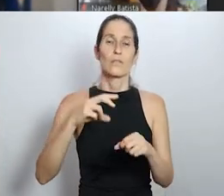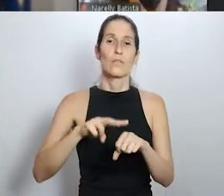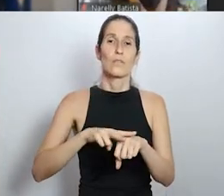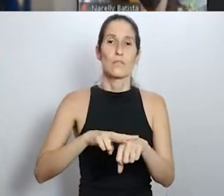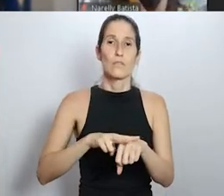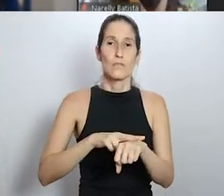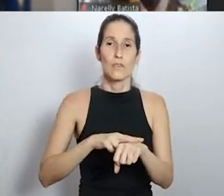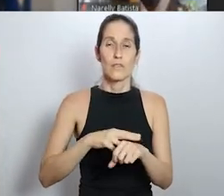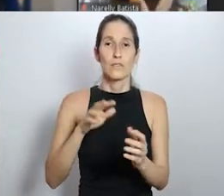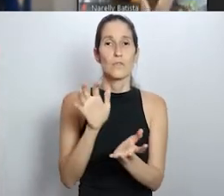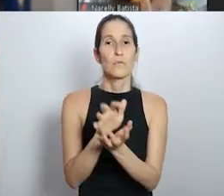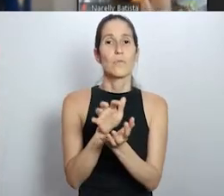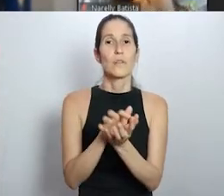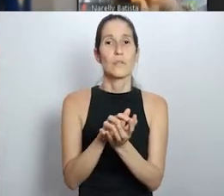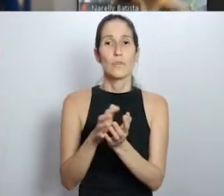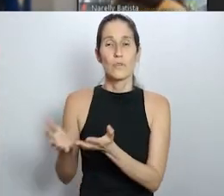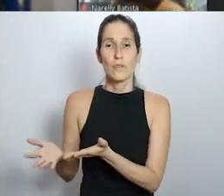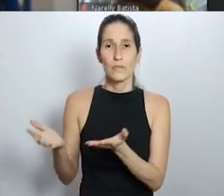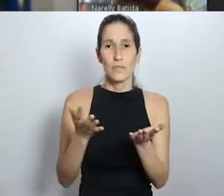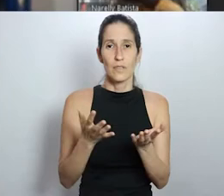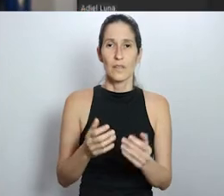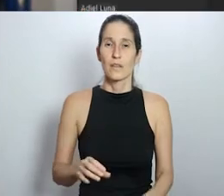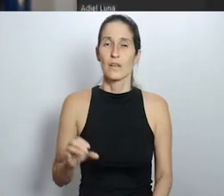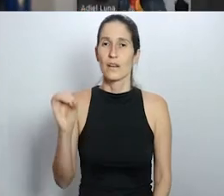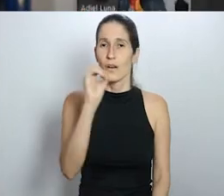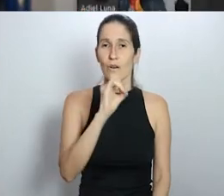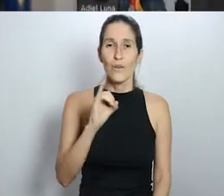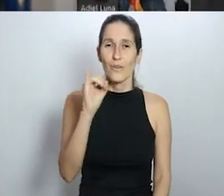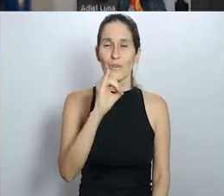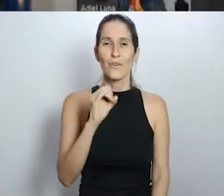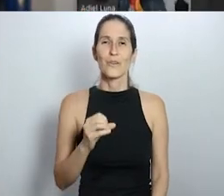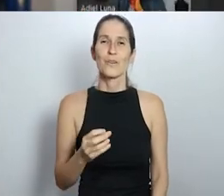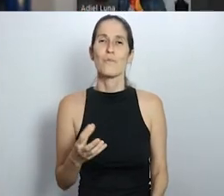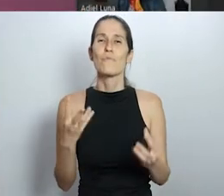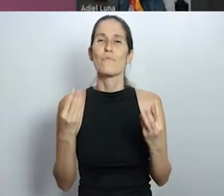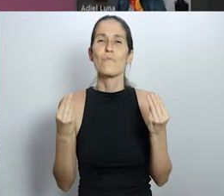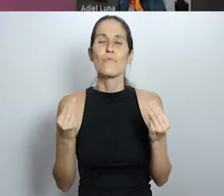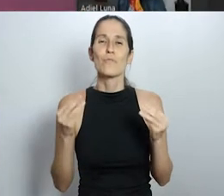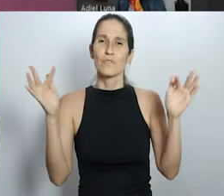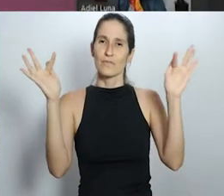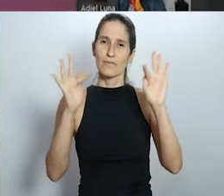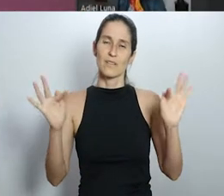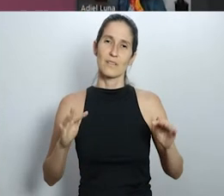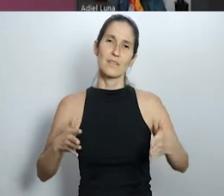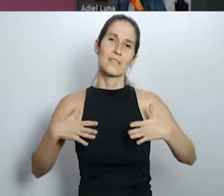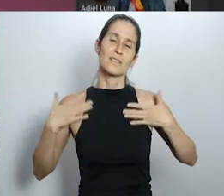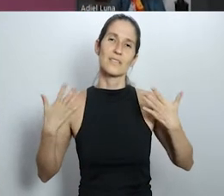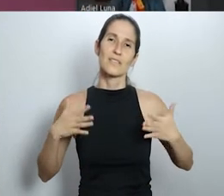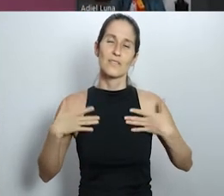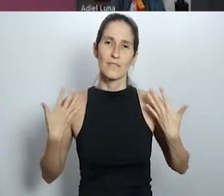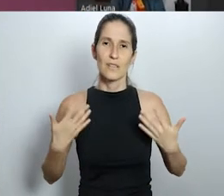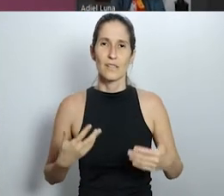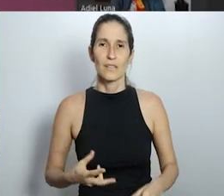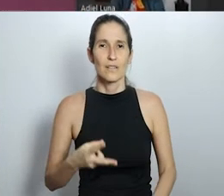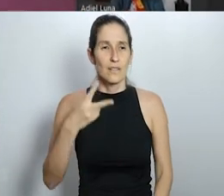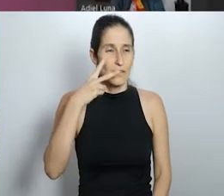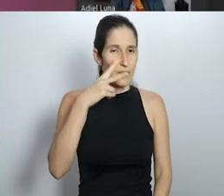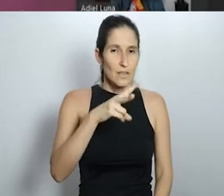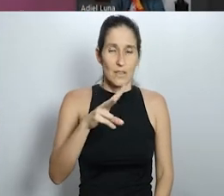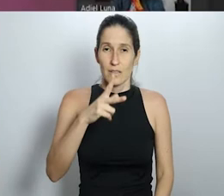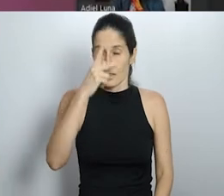por ver que é você. Aqui. Olha aí. Alegre e satisfeito. Vendo essas maravilha.